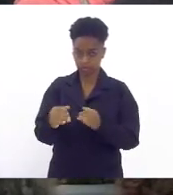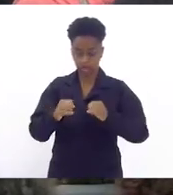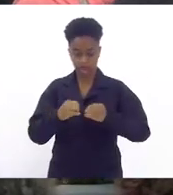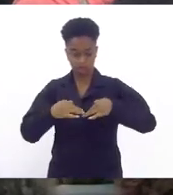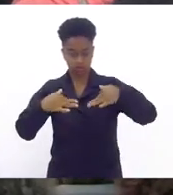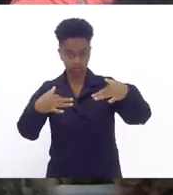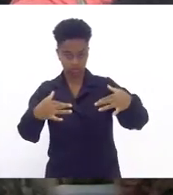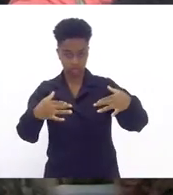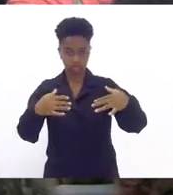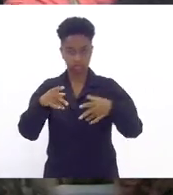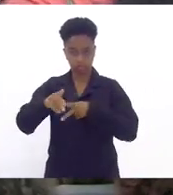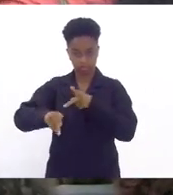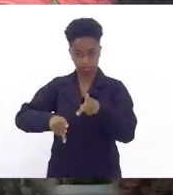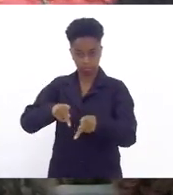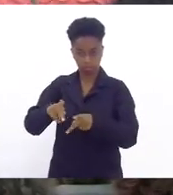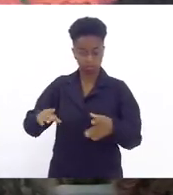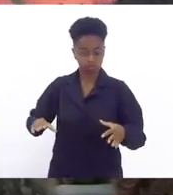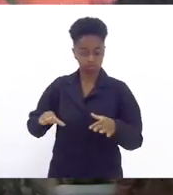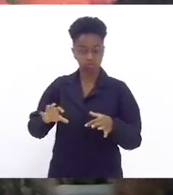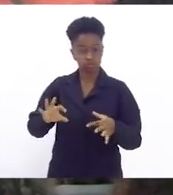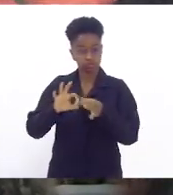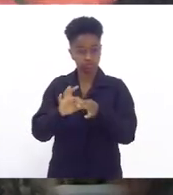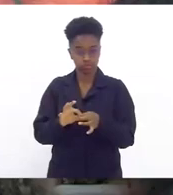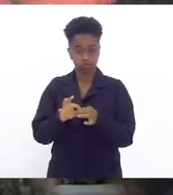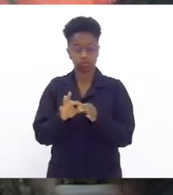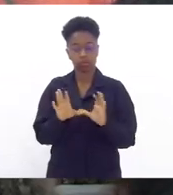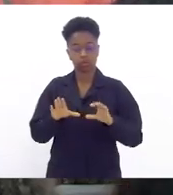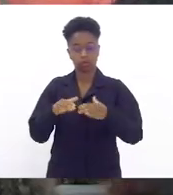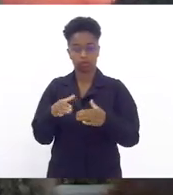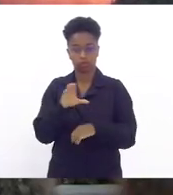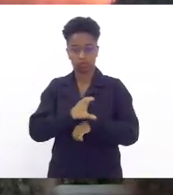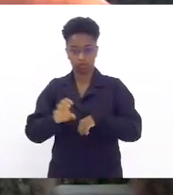pública conjunta da comissão de Cultura